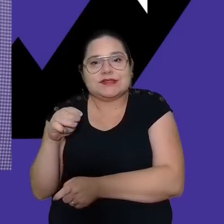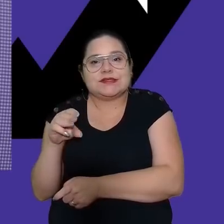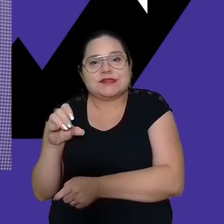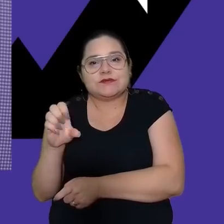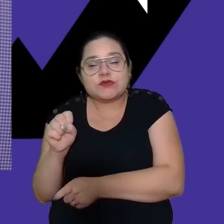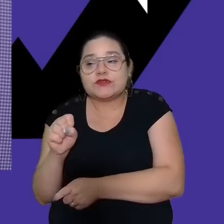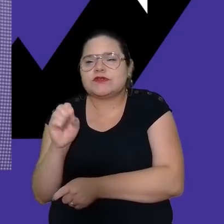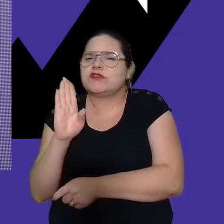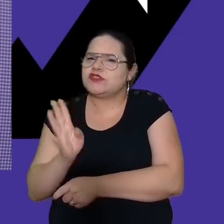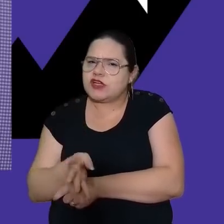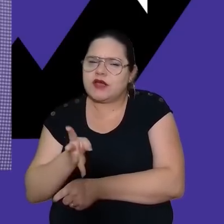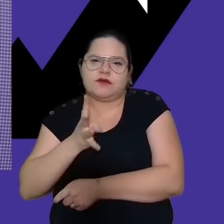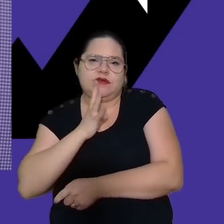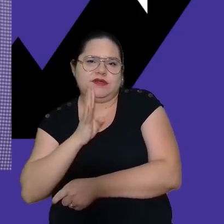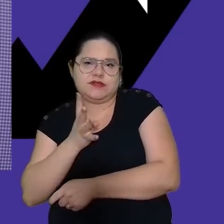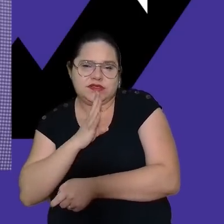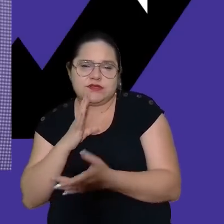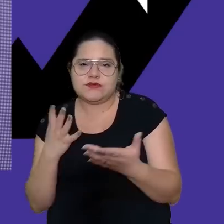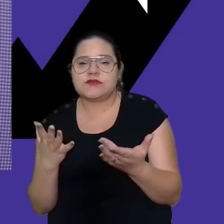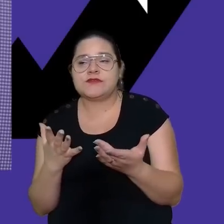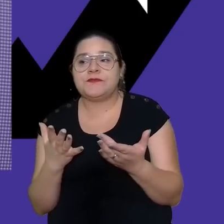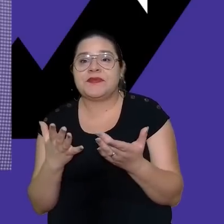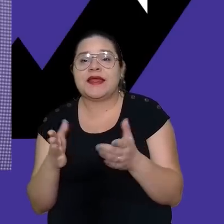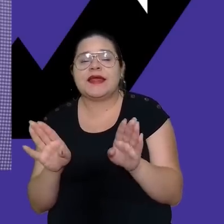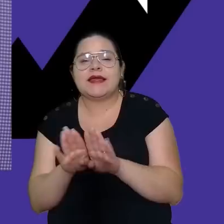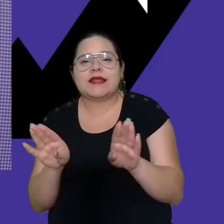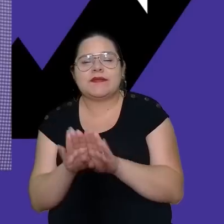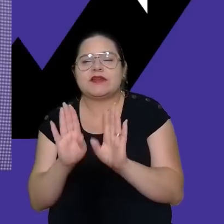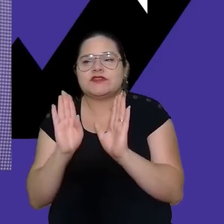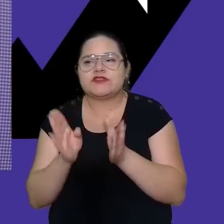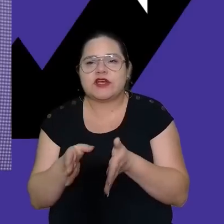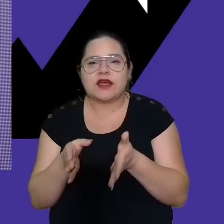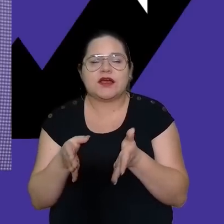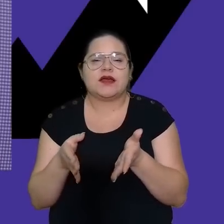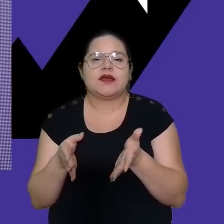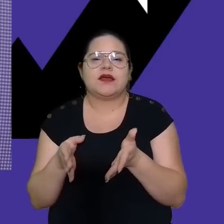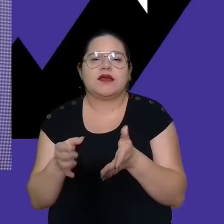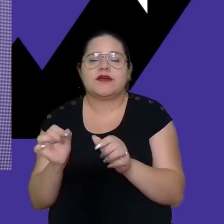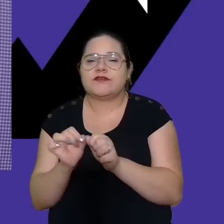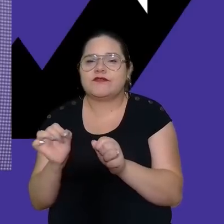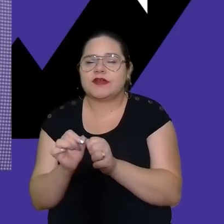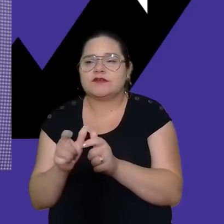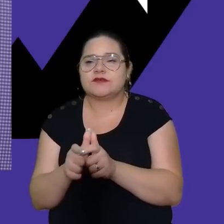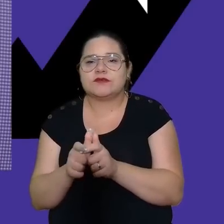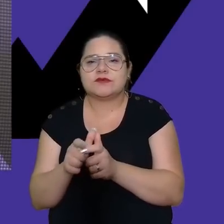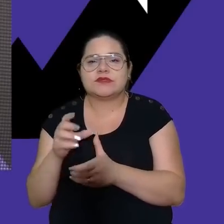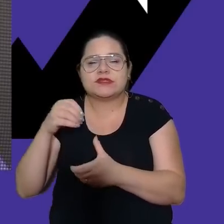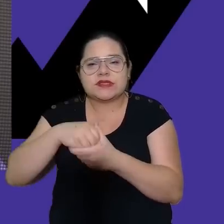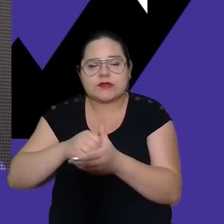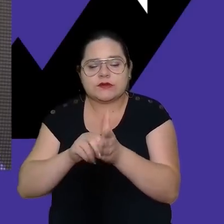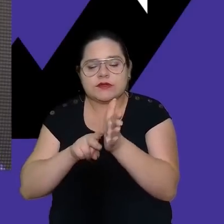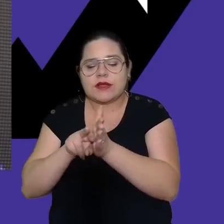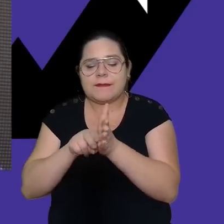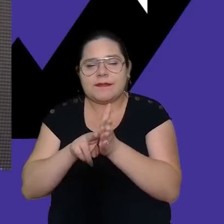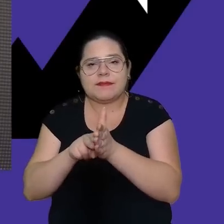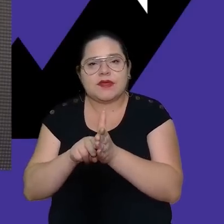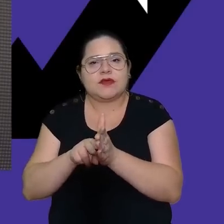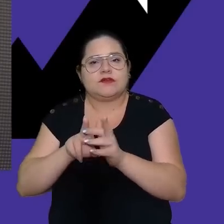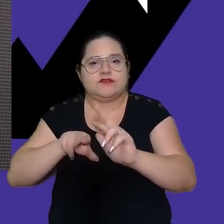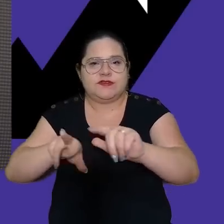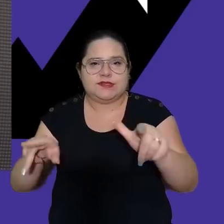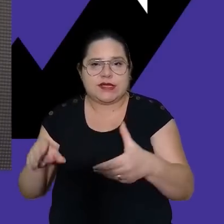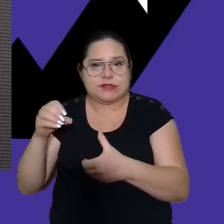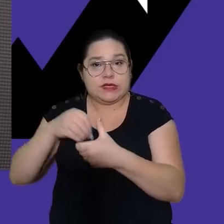conhecidos e recolhidos dentro da sua biodiversidade, da própria fazenda,